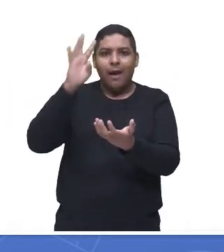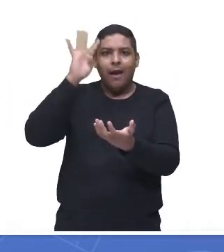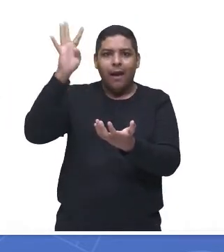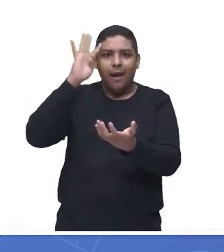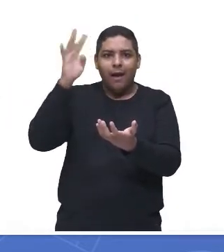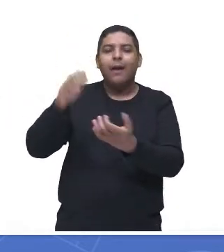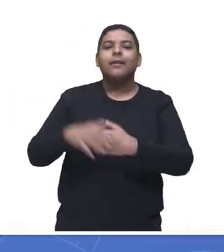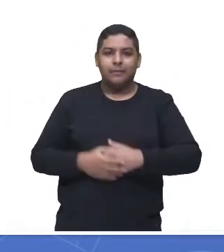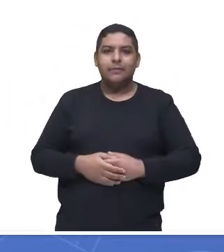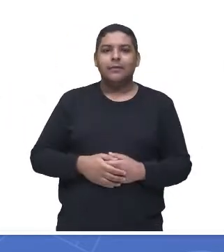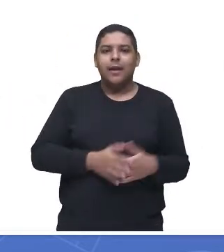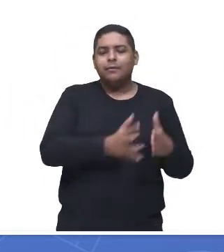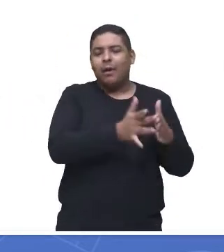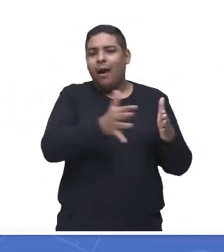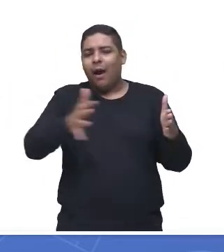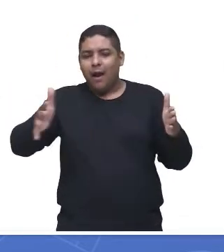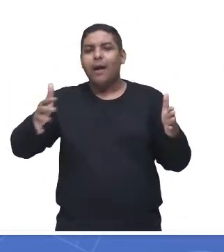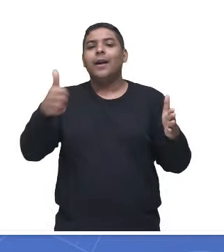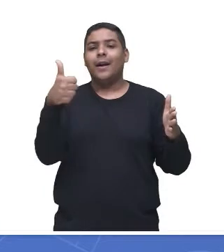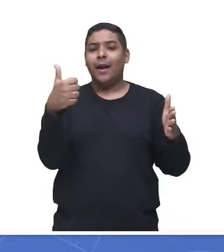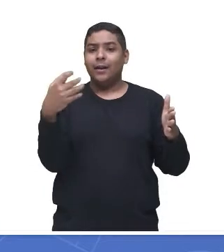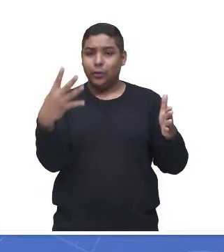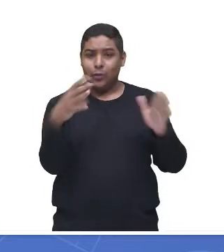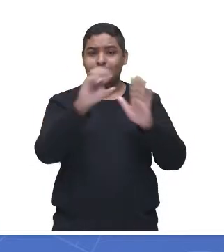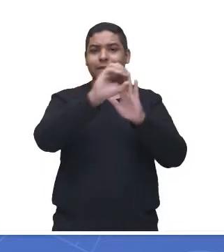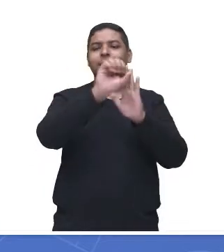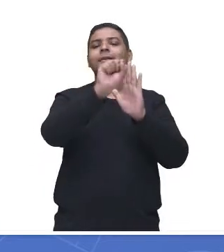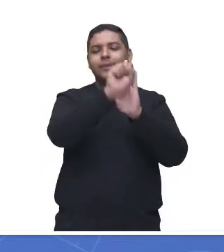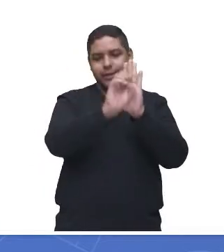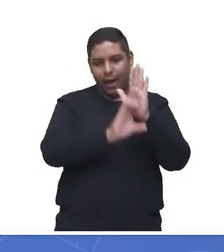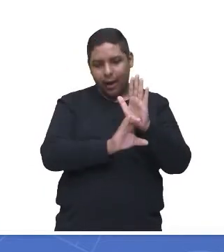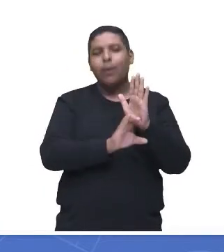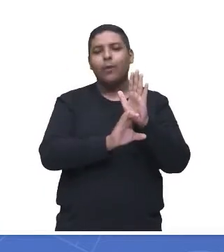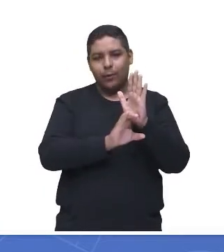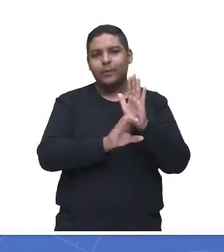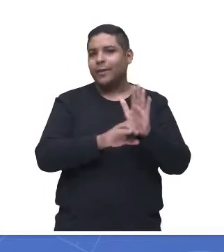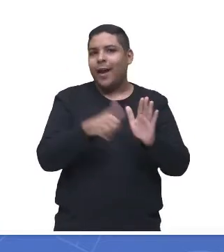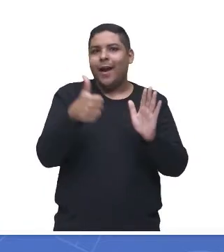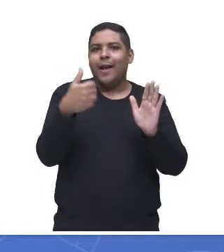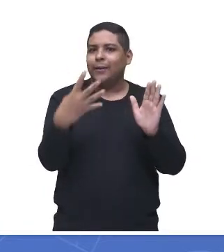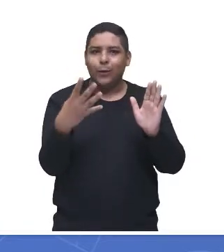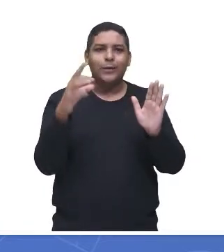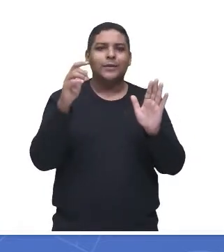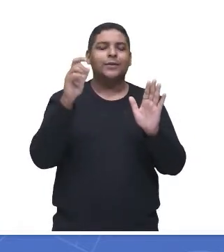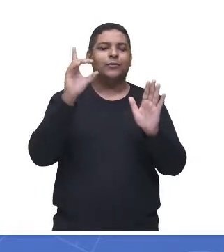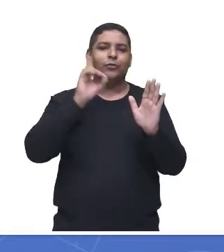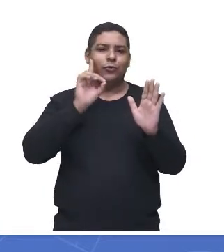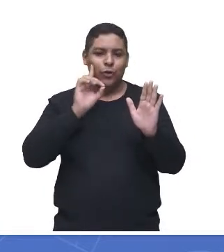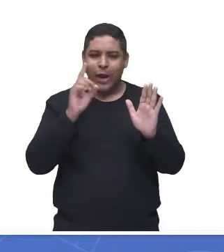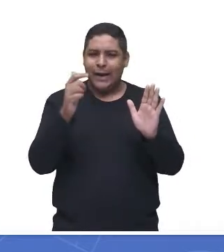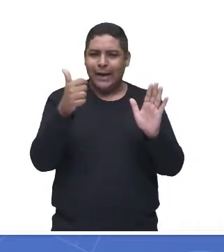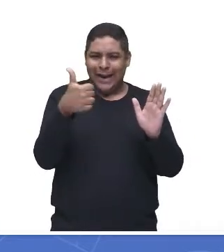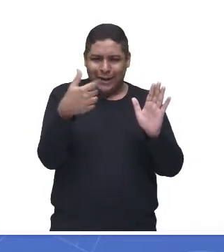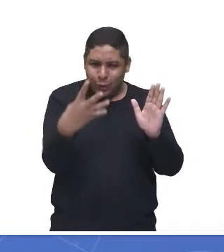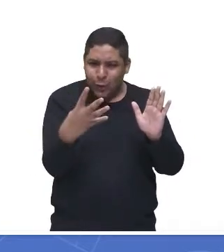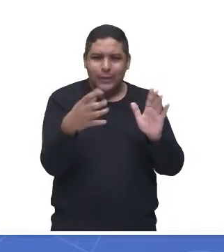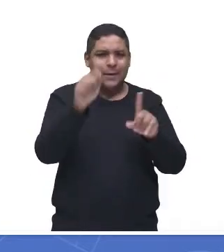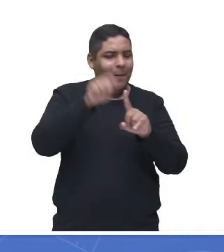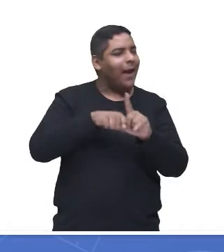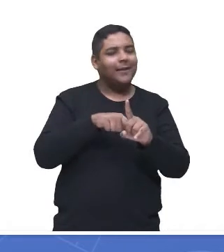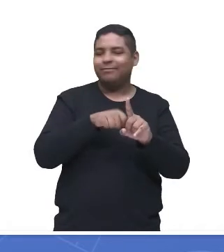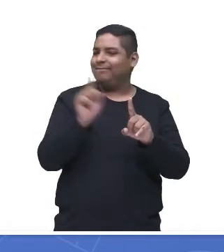14 séculos, pessoal. Foi 14 séculos, não foi 14 dias, nem 14 meses. Foi 14